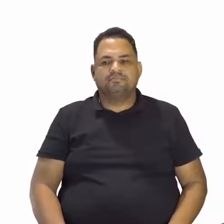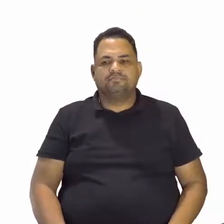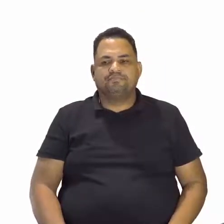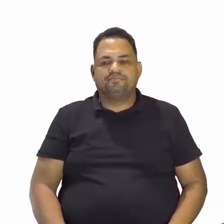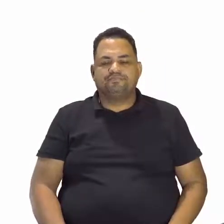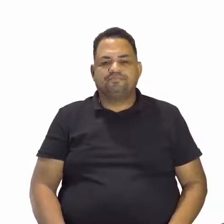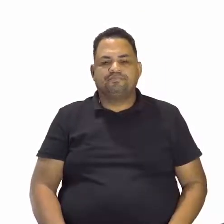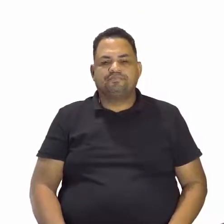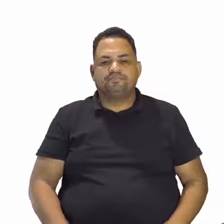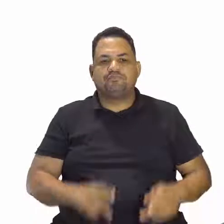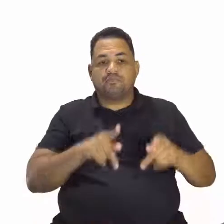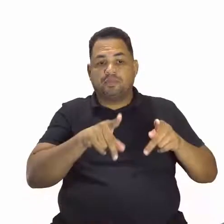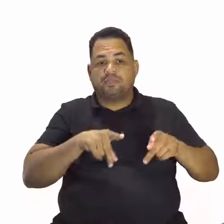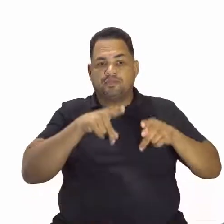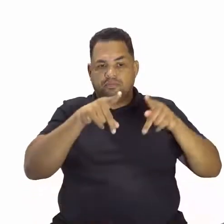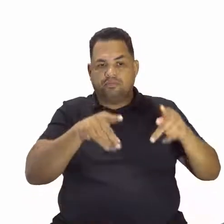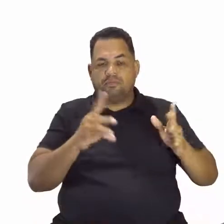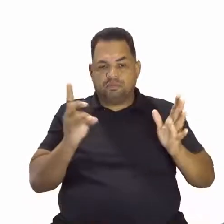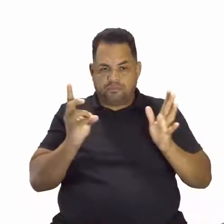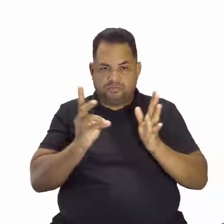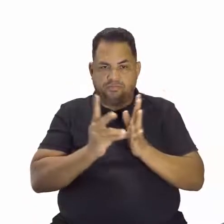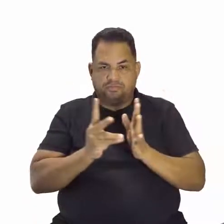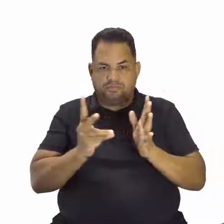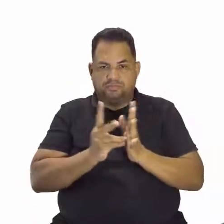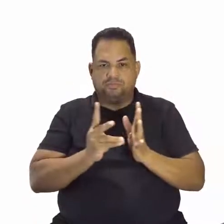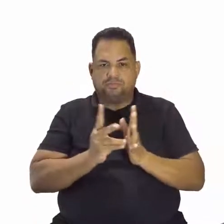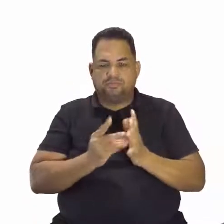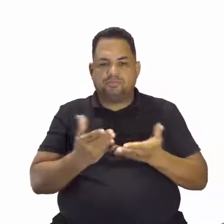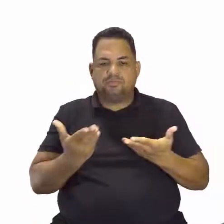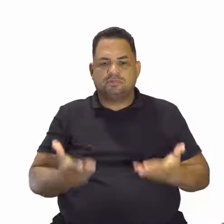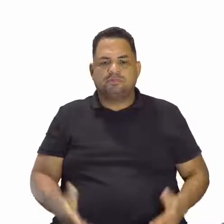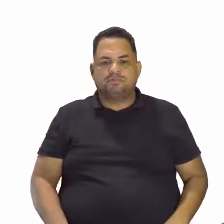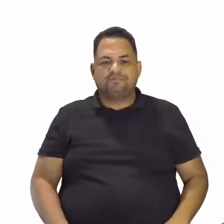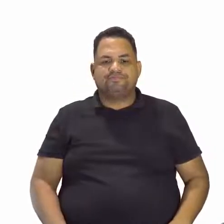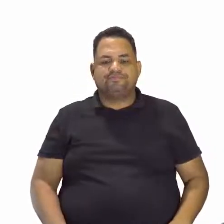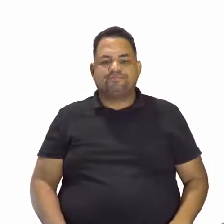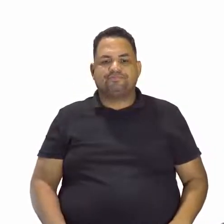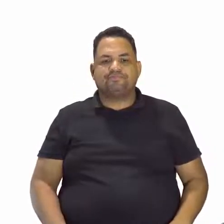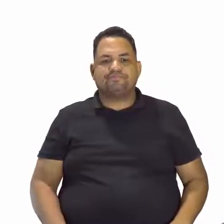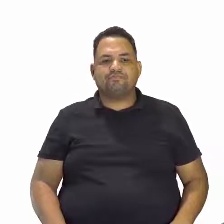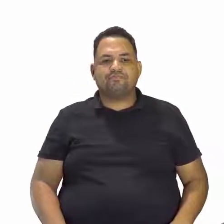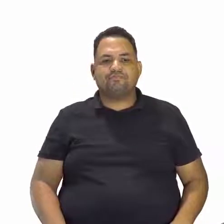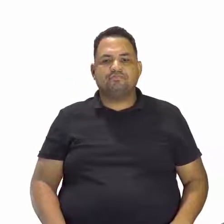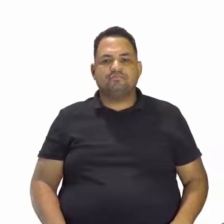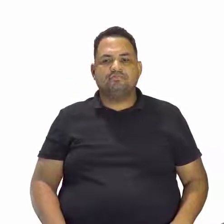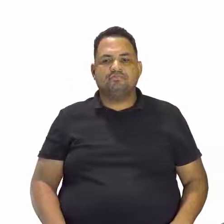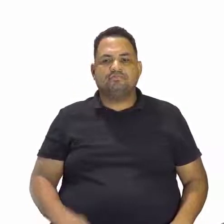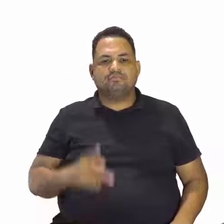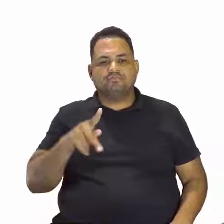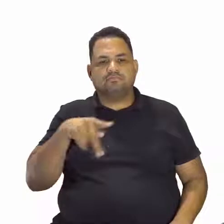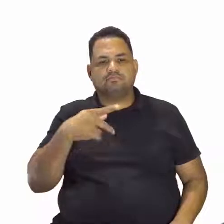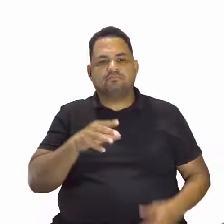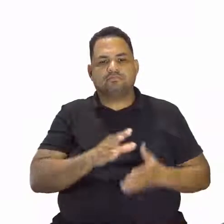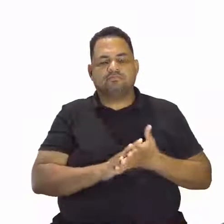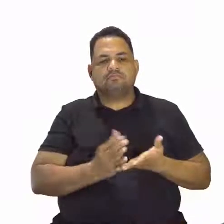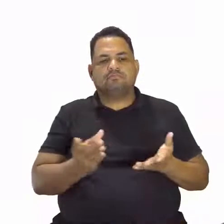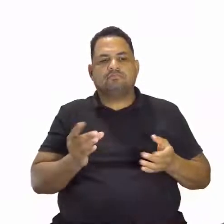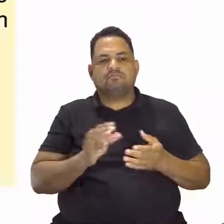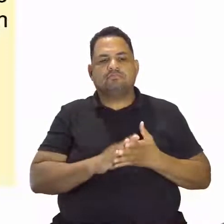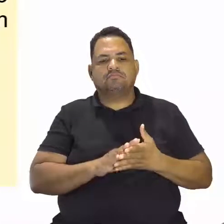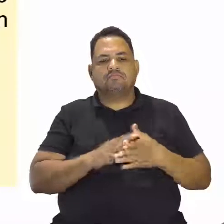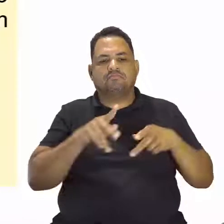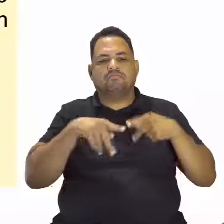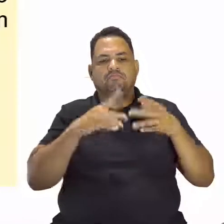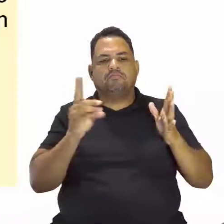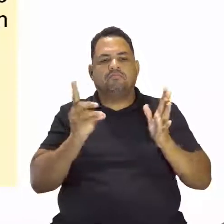E os povos indígenas, né? Vamos falar um pouquinho sobre esses povos indígenas, sobre os povos